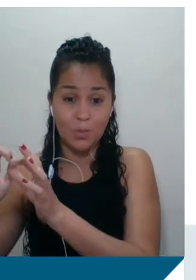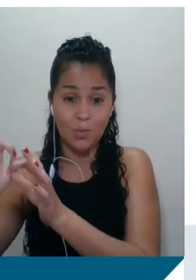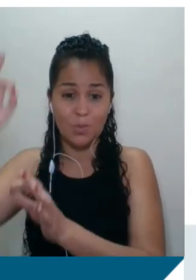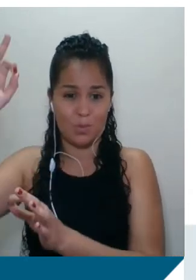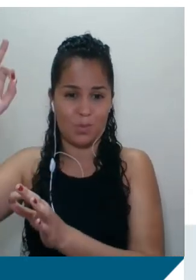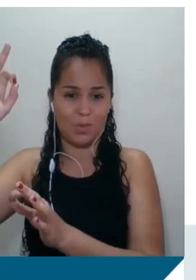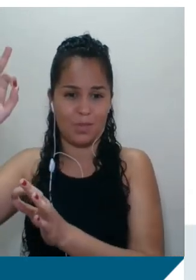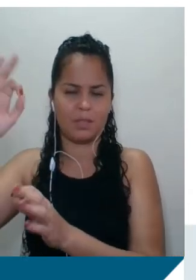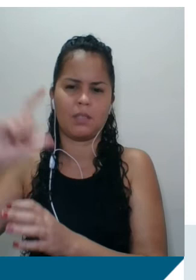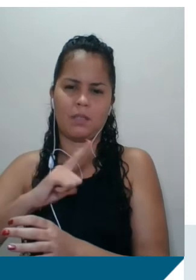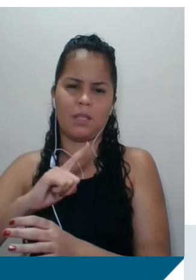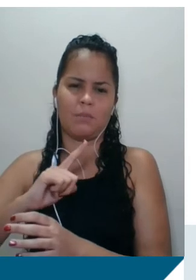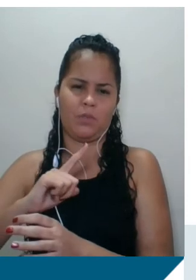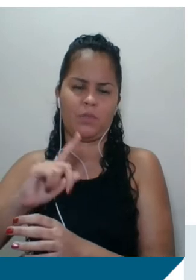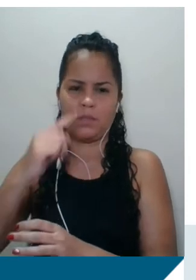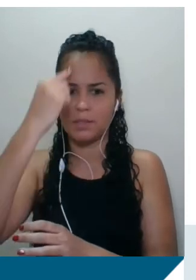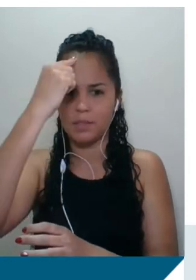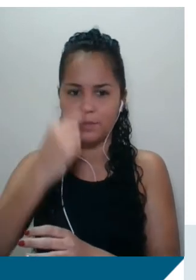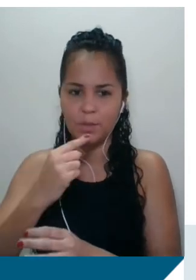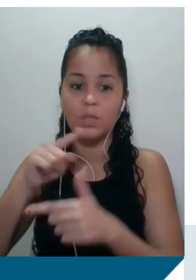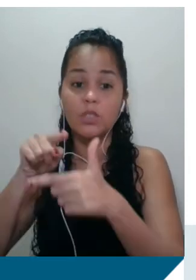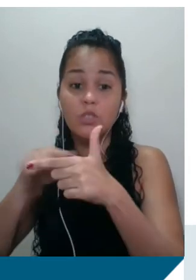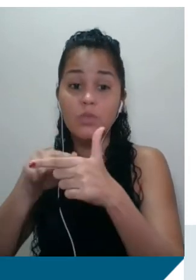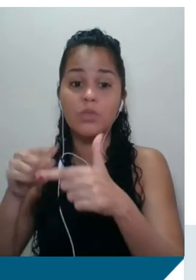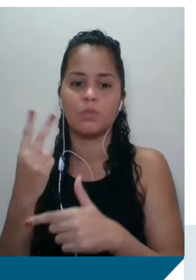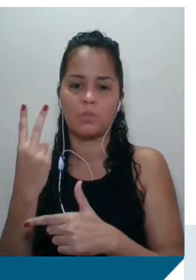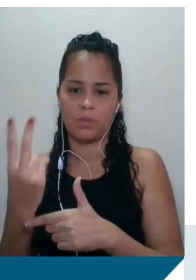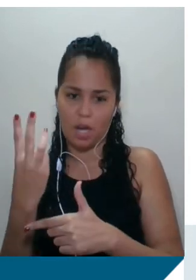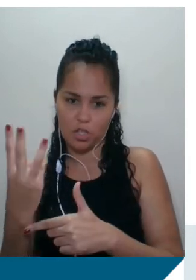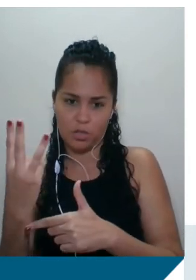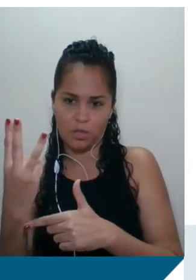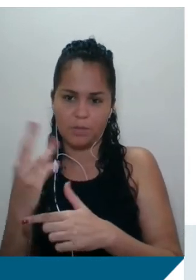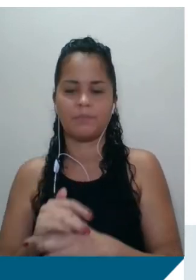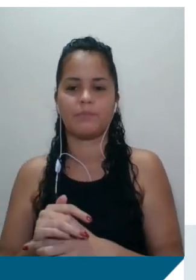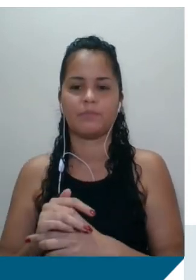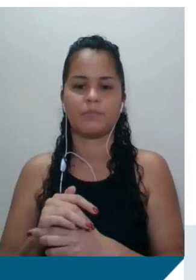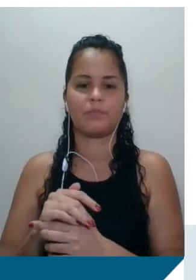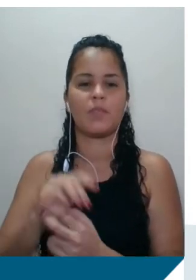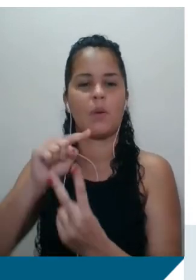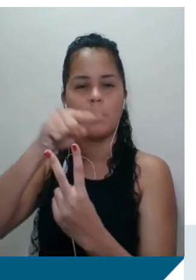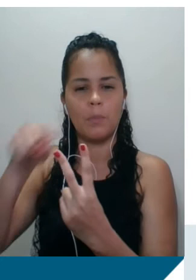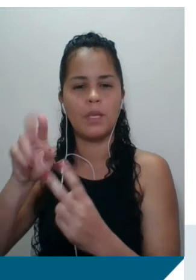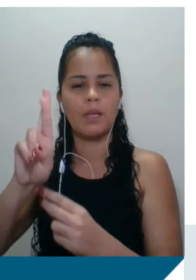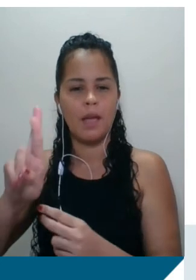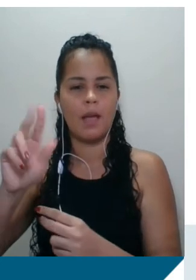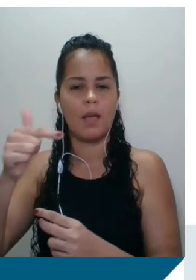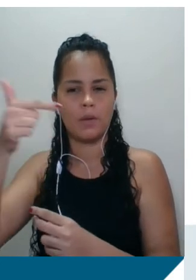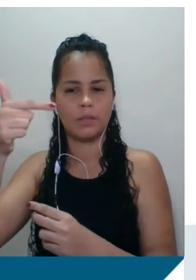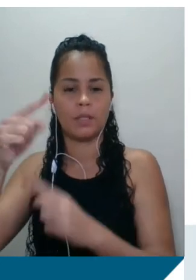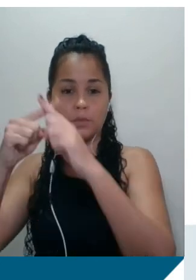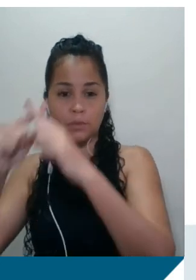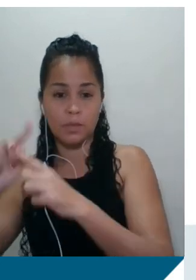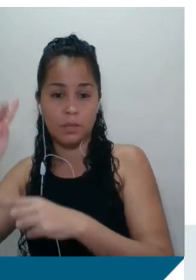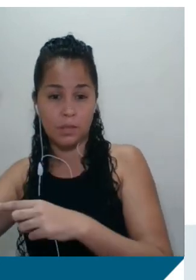quadrado, vezes a altura. E a altura também está ali indicada na figura, dividido por 3. Beleza? Então,